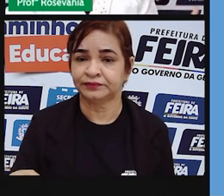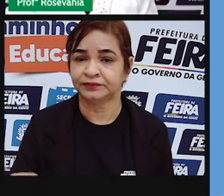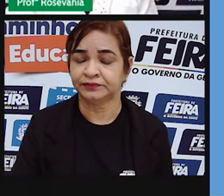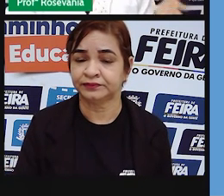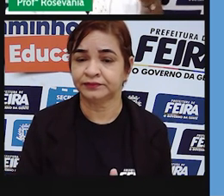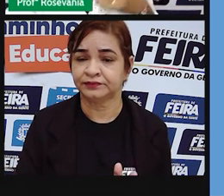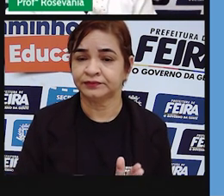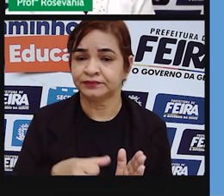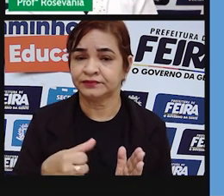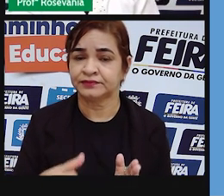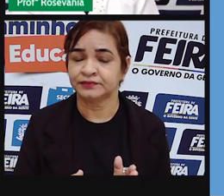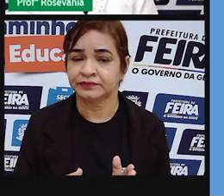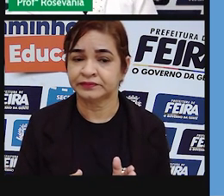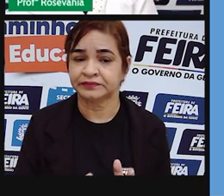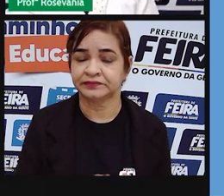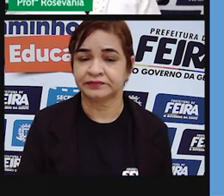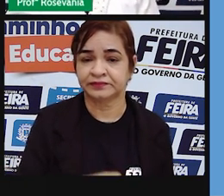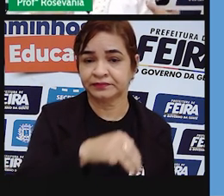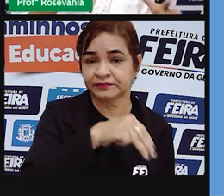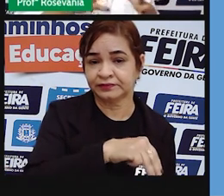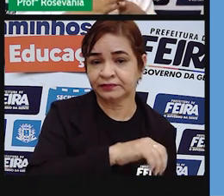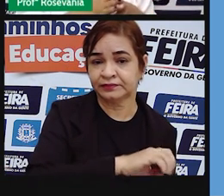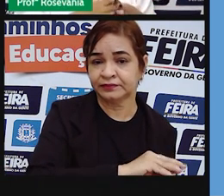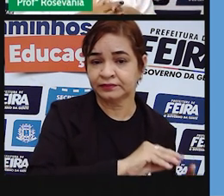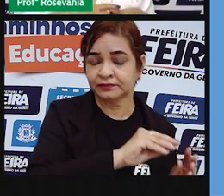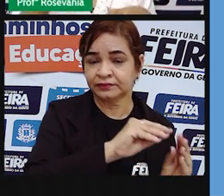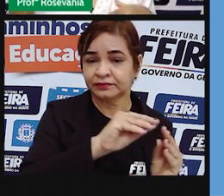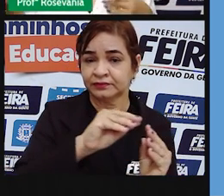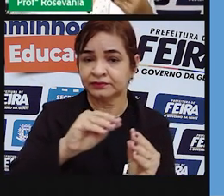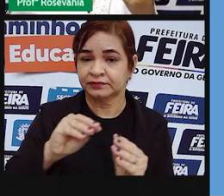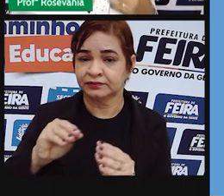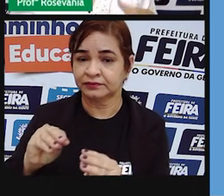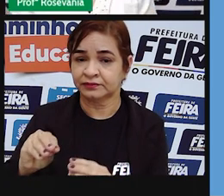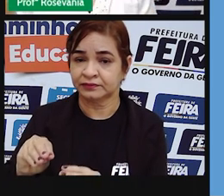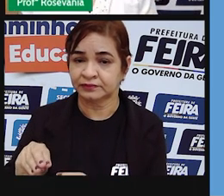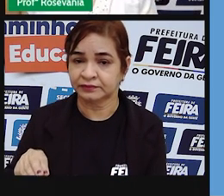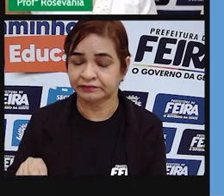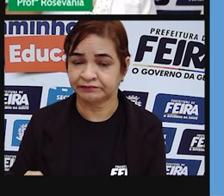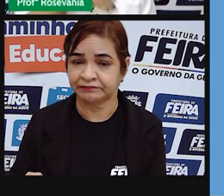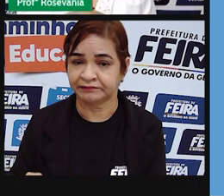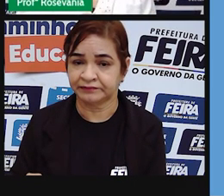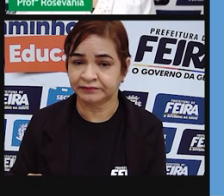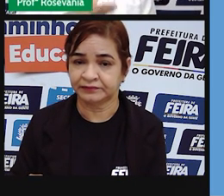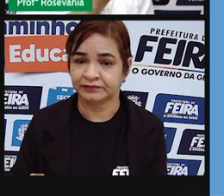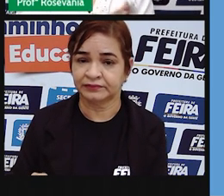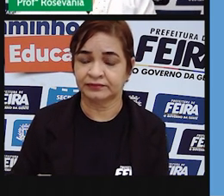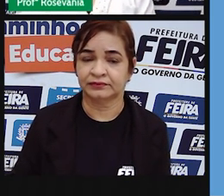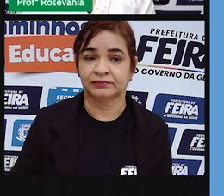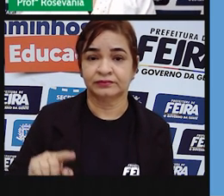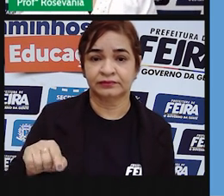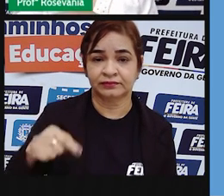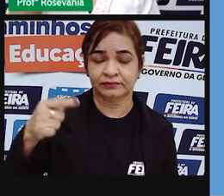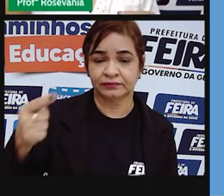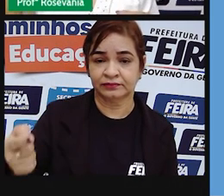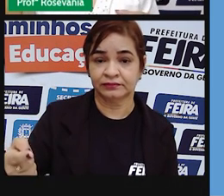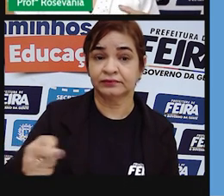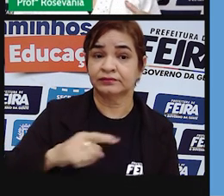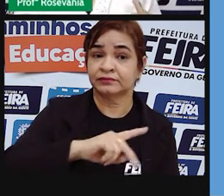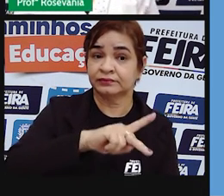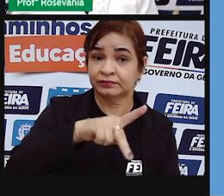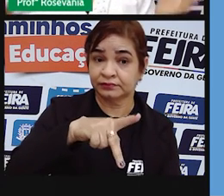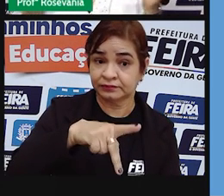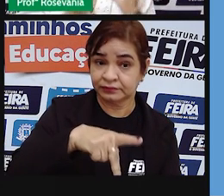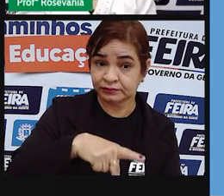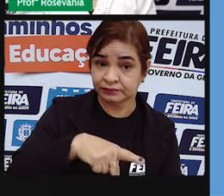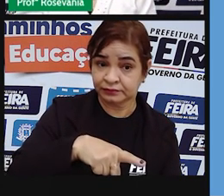primeiro lugar o que são migrações externas são aquelas ligações de pessoas que estão vindo fora né do nosso país que tá